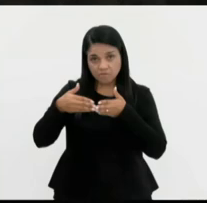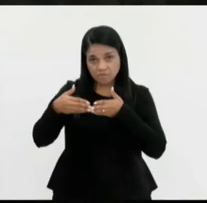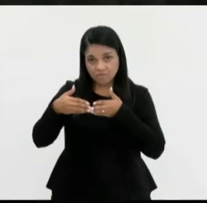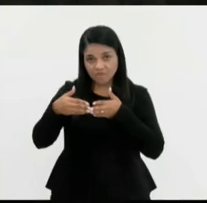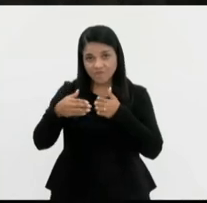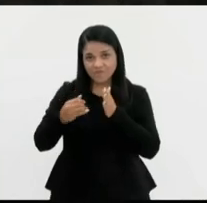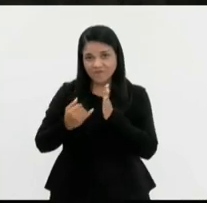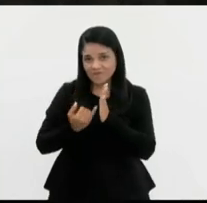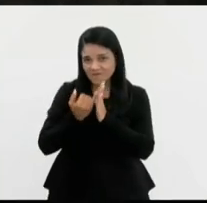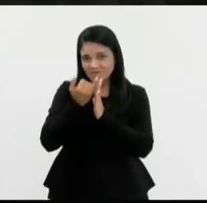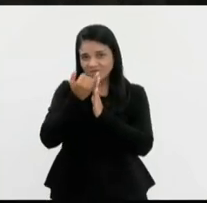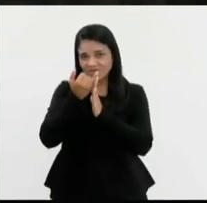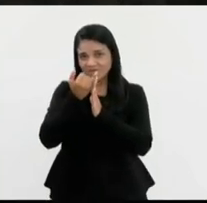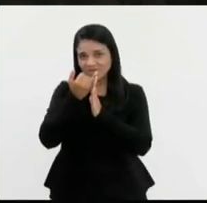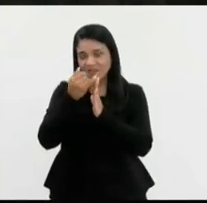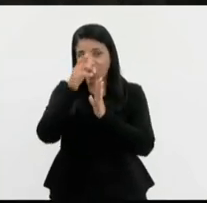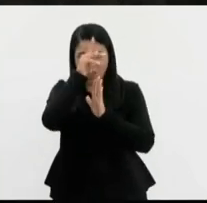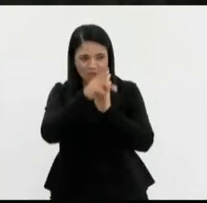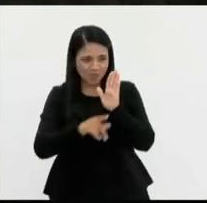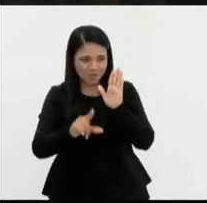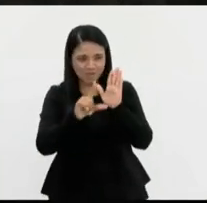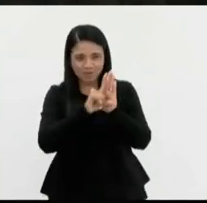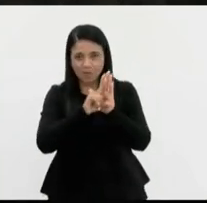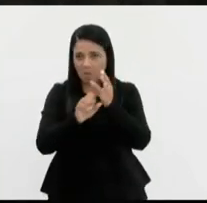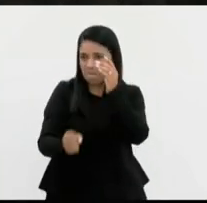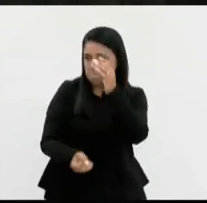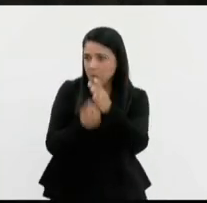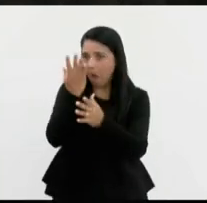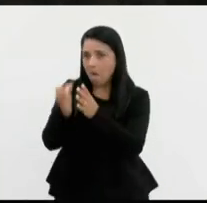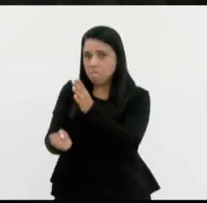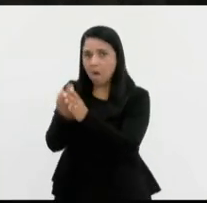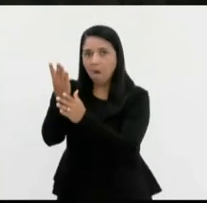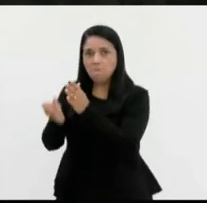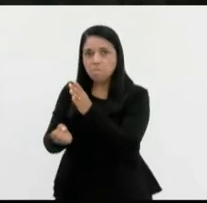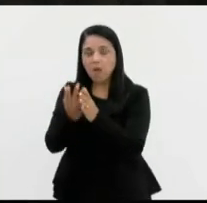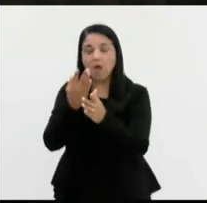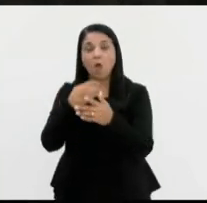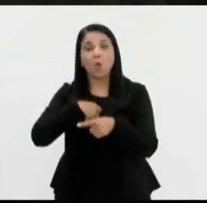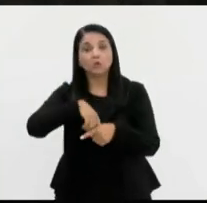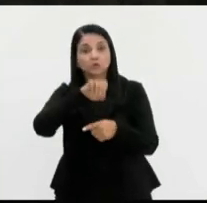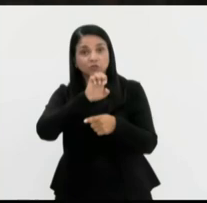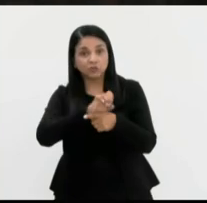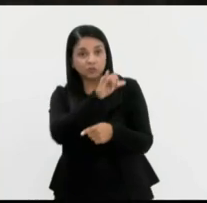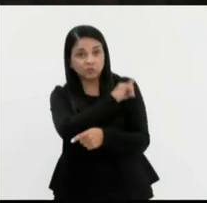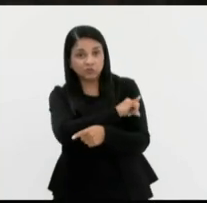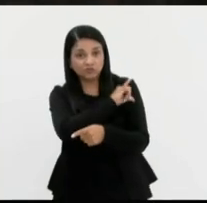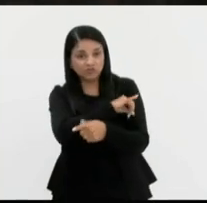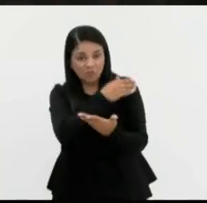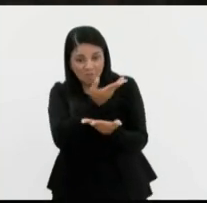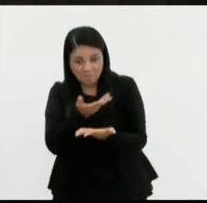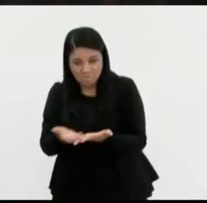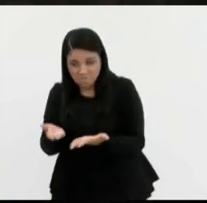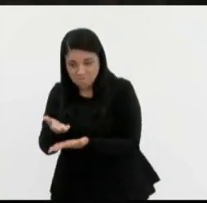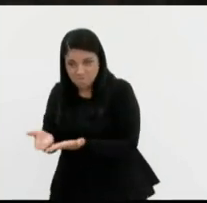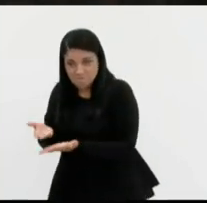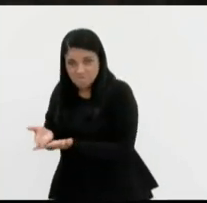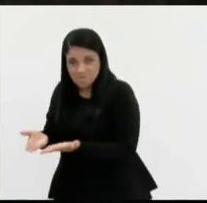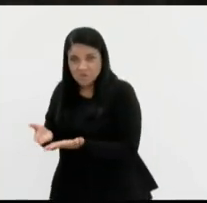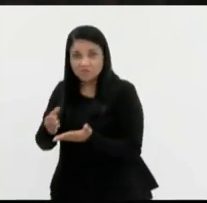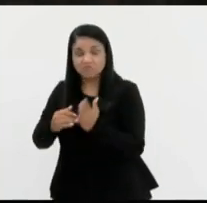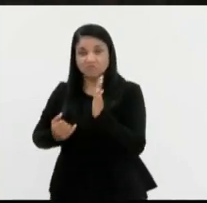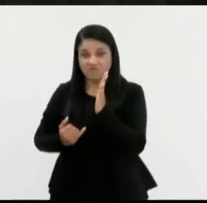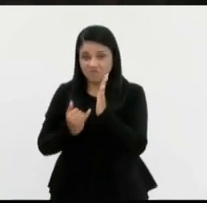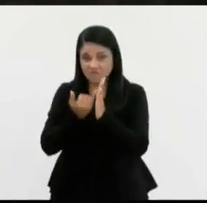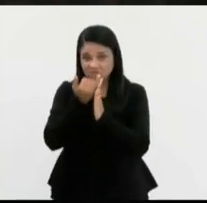projetos pululam nessa casa Estado do Rio de Janeiro já perde de concessão de benefício fiscal